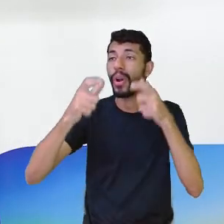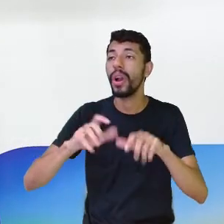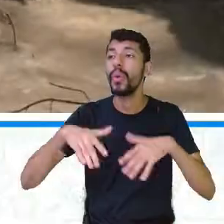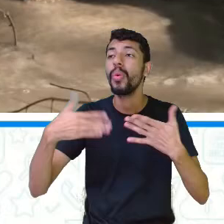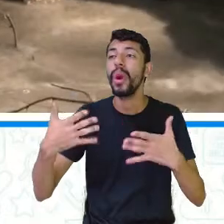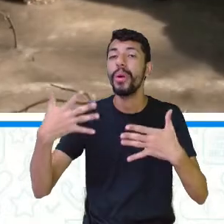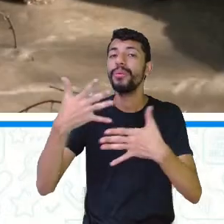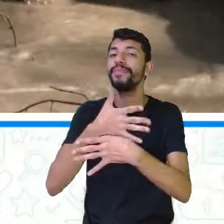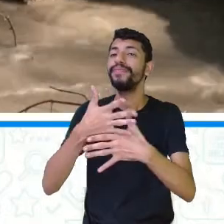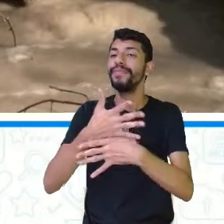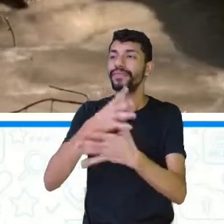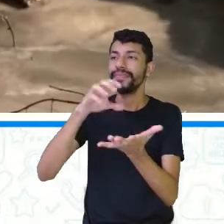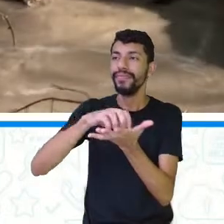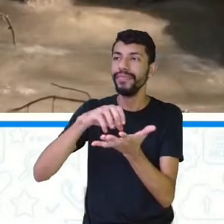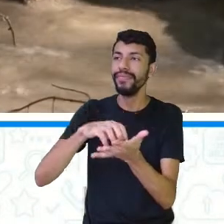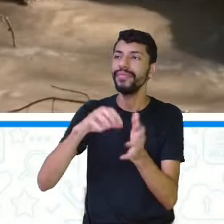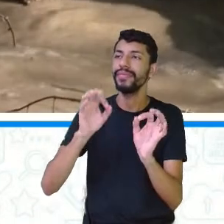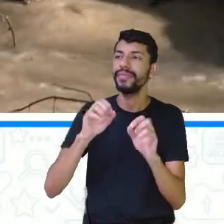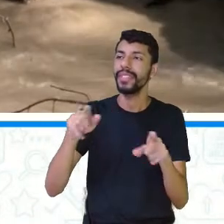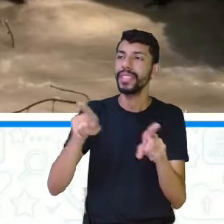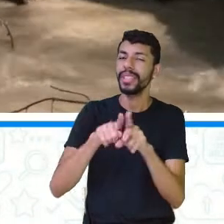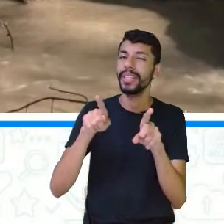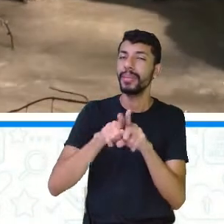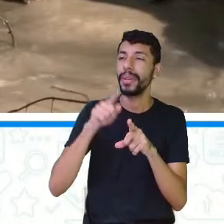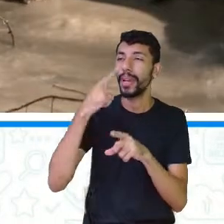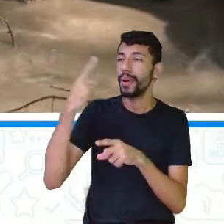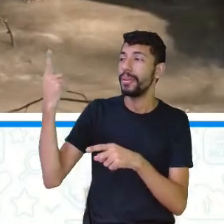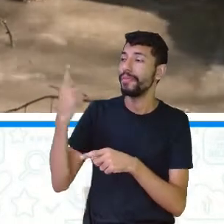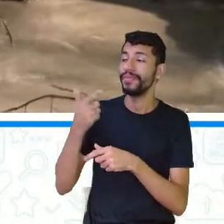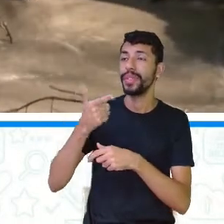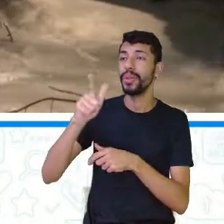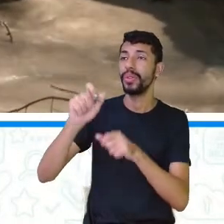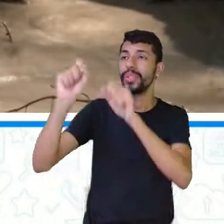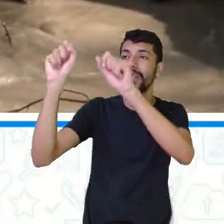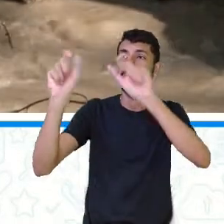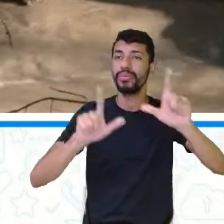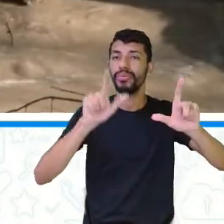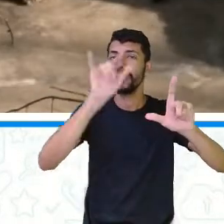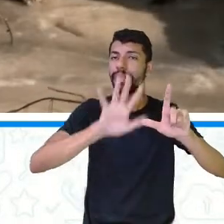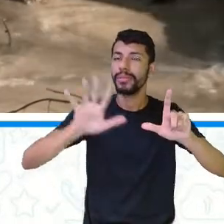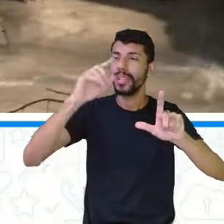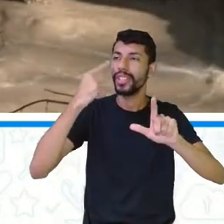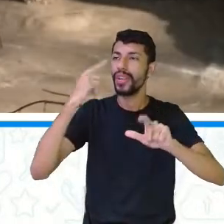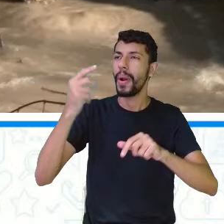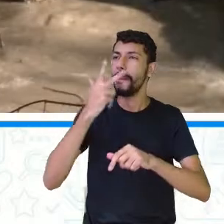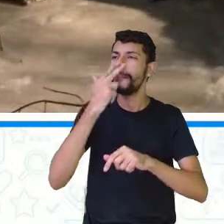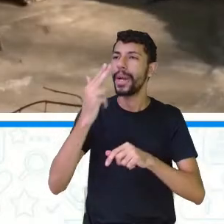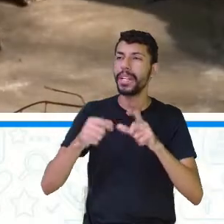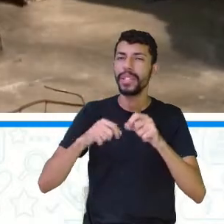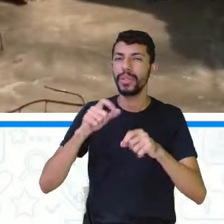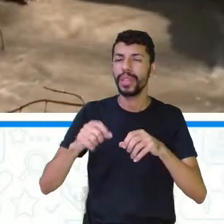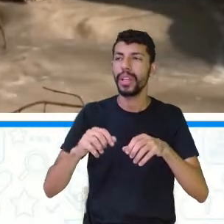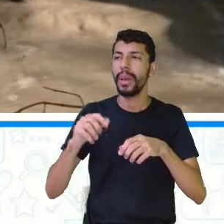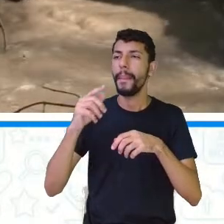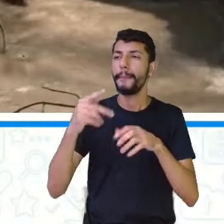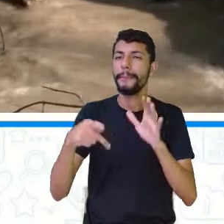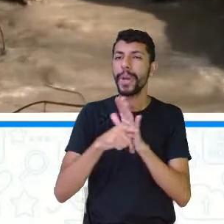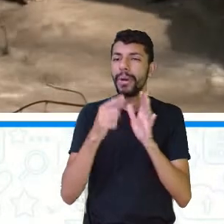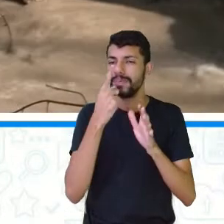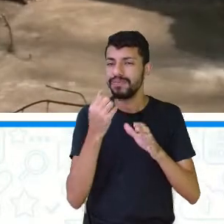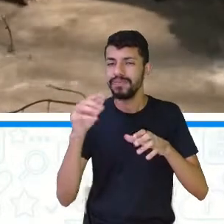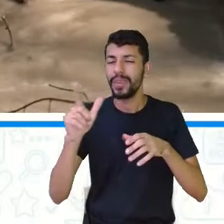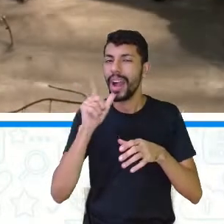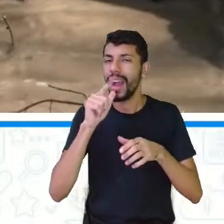Olha aí, mais outra cena. Então eu vejo aí um cano que me parece um cano de esgoto e saindo